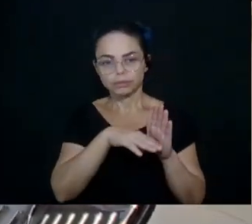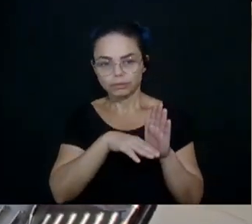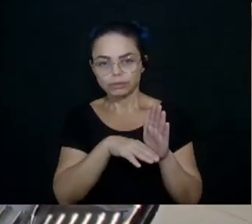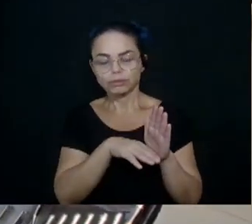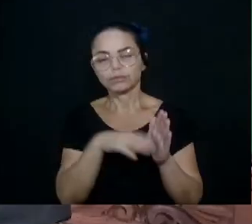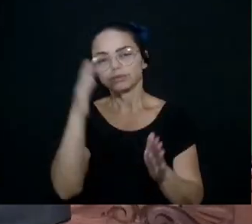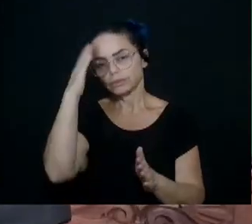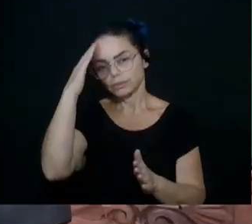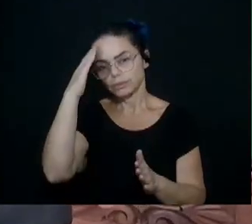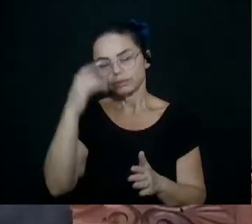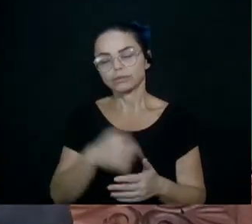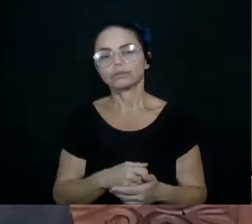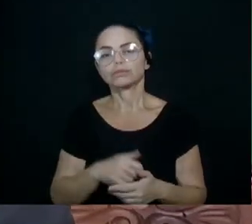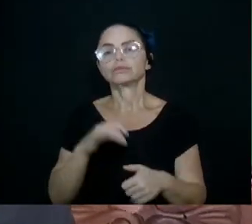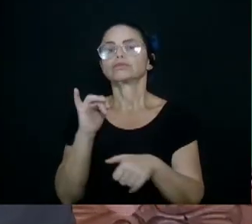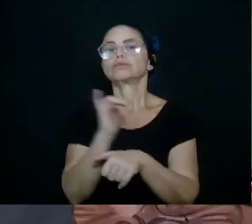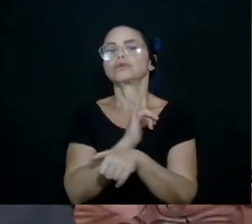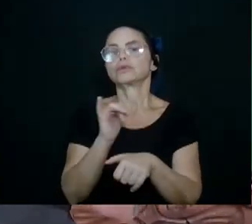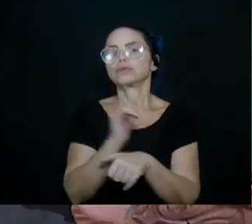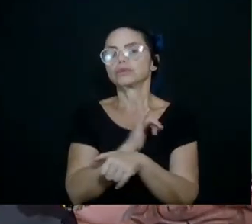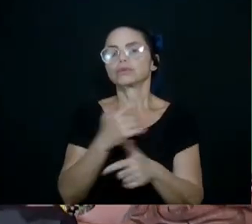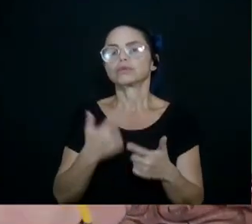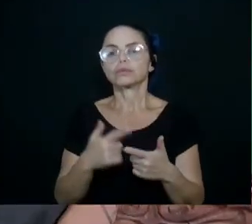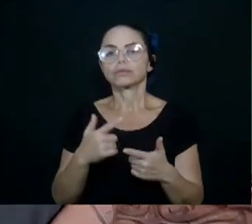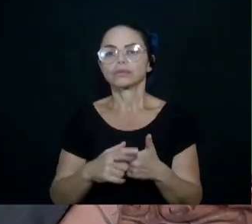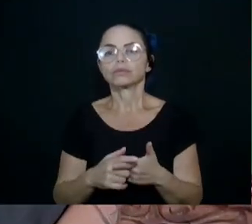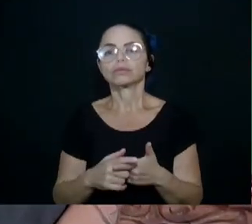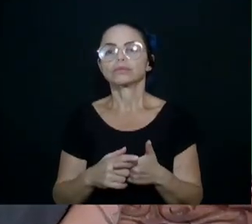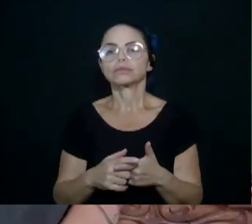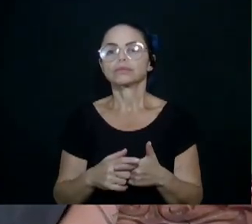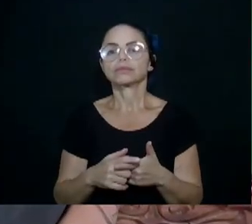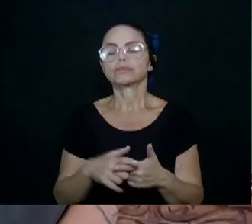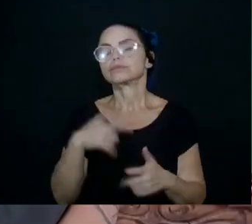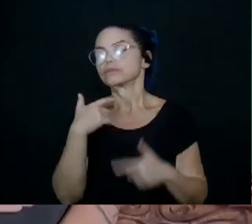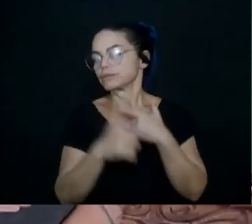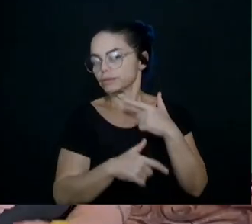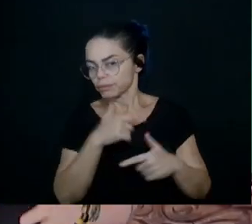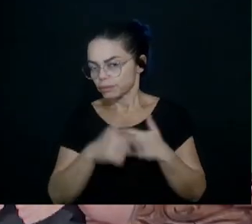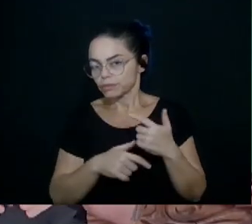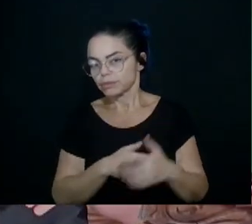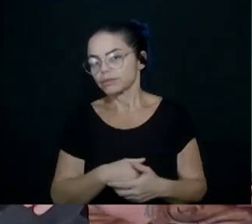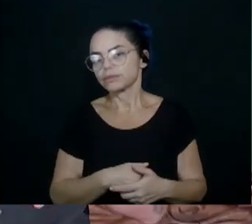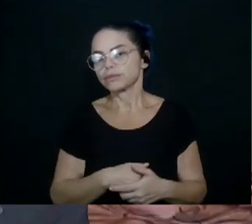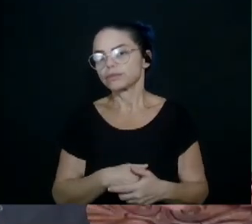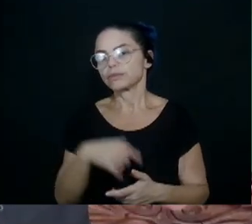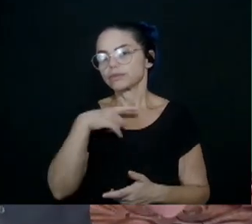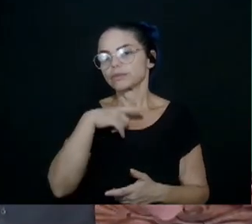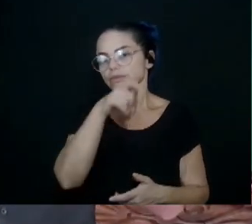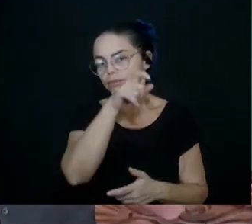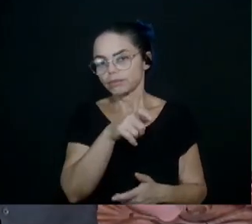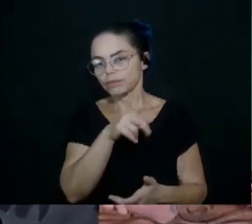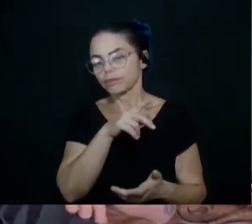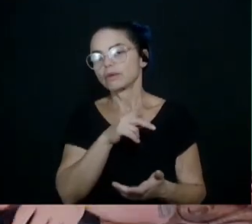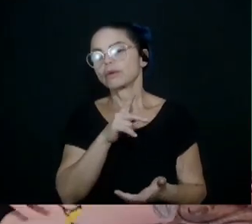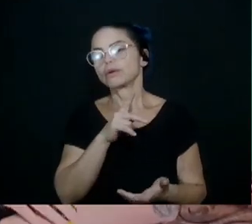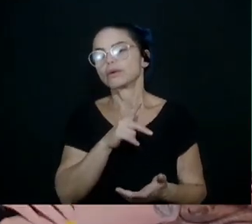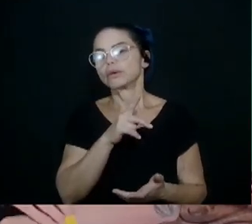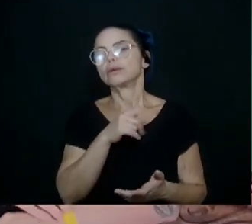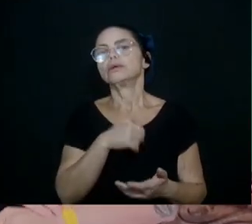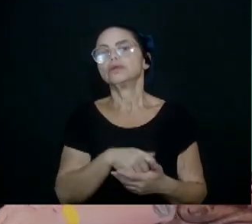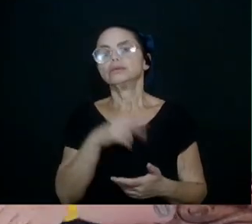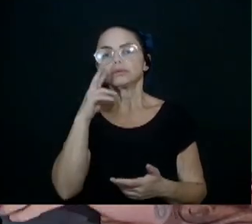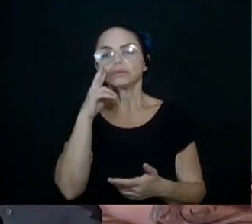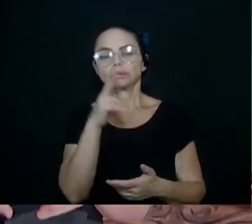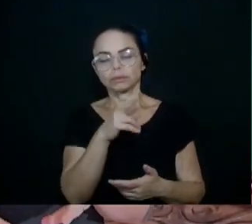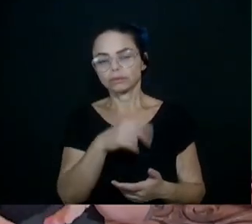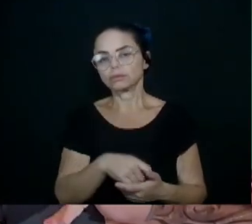mais estratégias e tudo mais, porque ele está lá preso na operação. Então, quando você tem uma pessoa que realmente está ali olhando